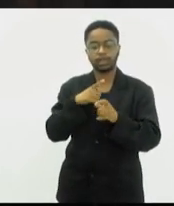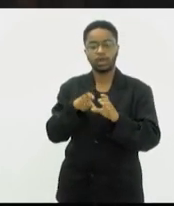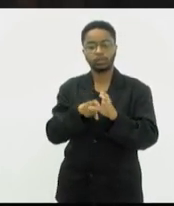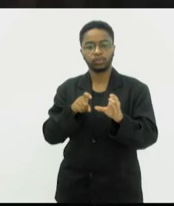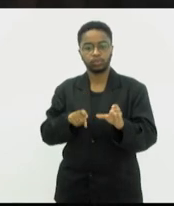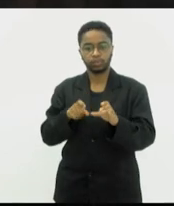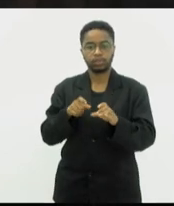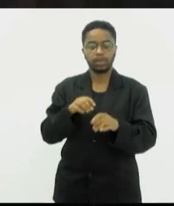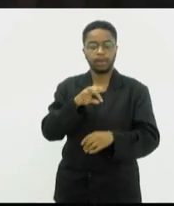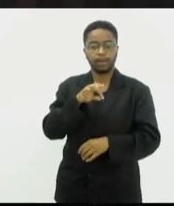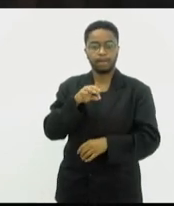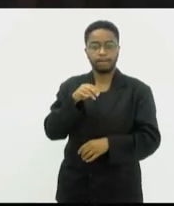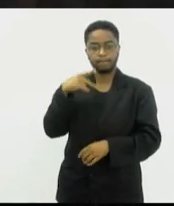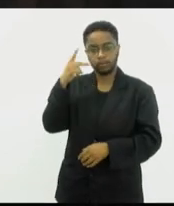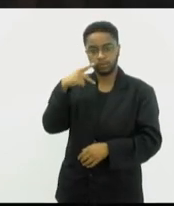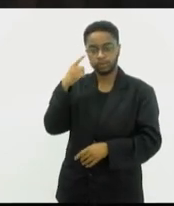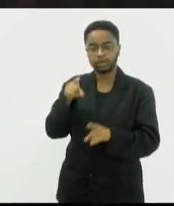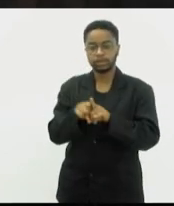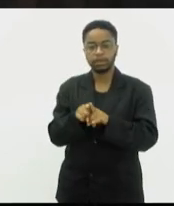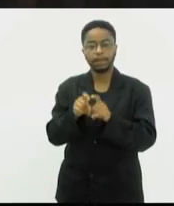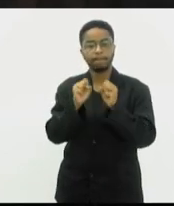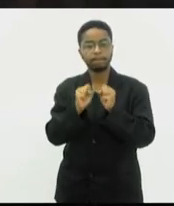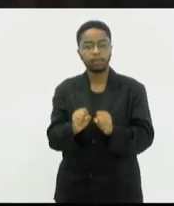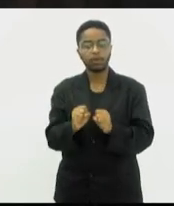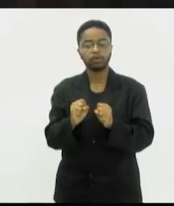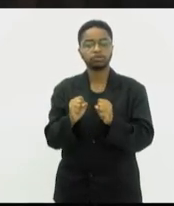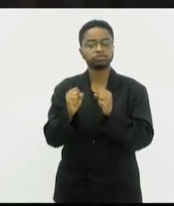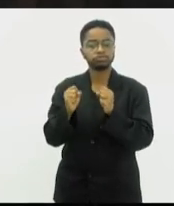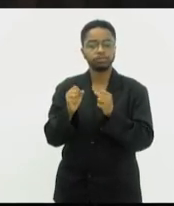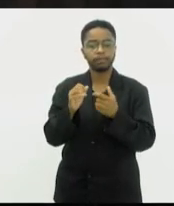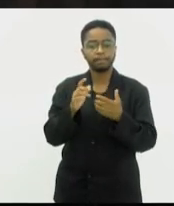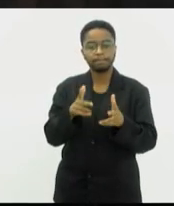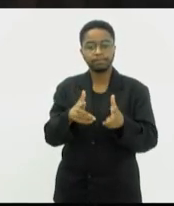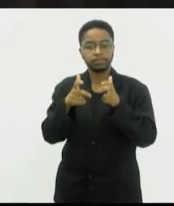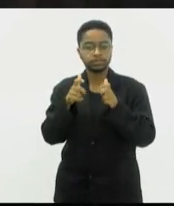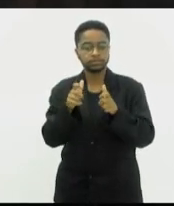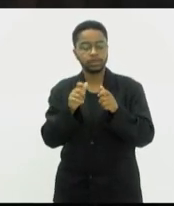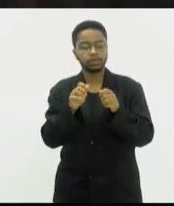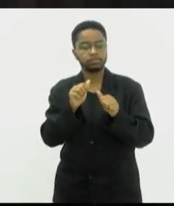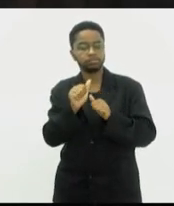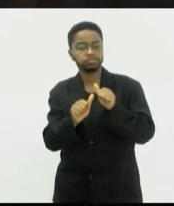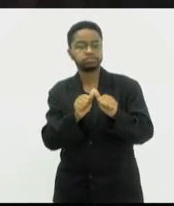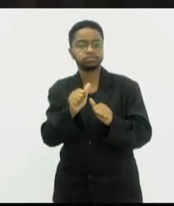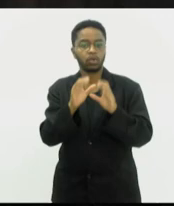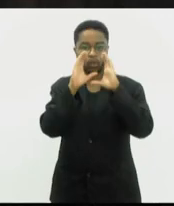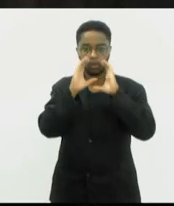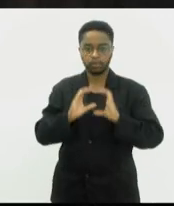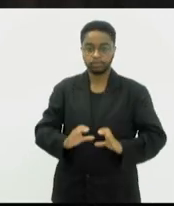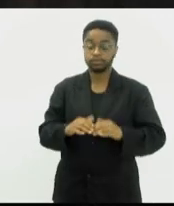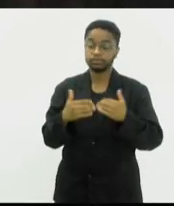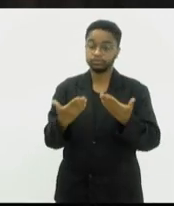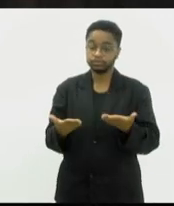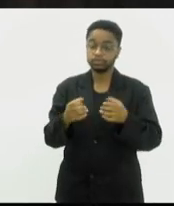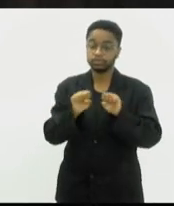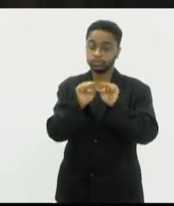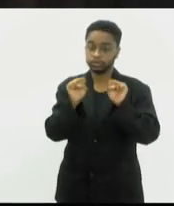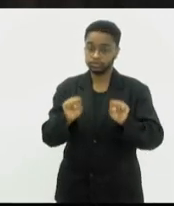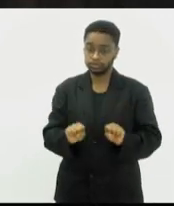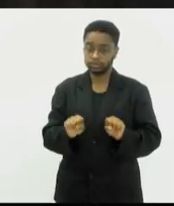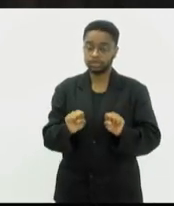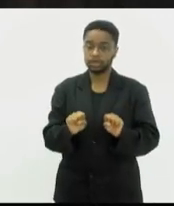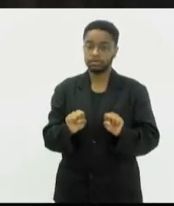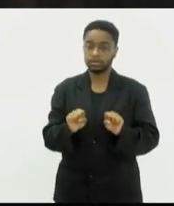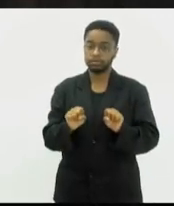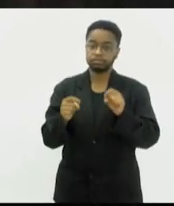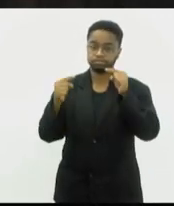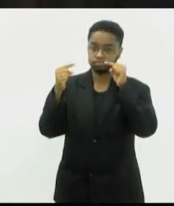política e pode celebrar termo de ajuste de conduta. Então, o sistema está muito bem